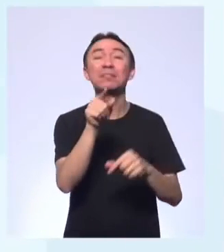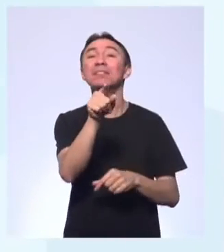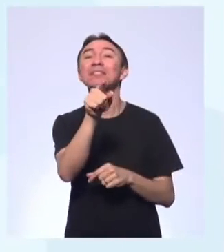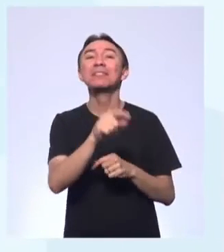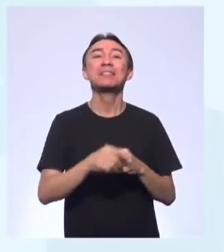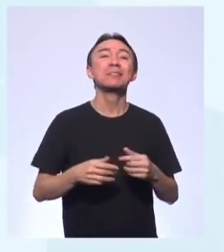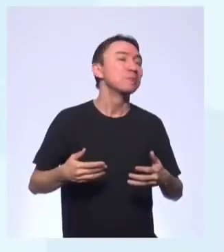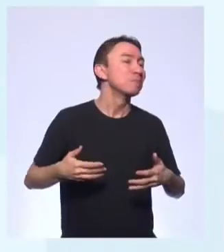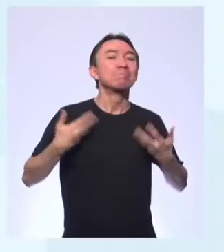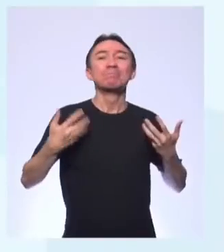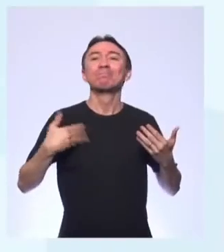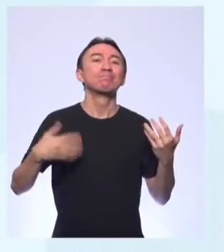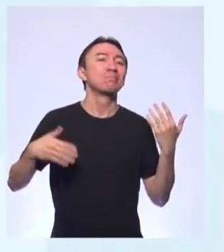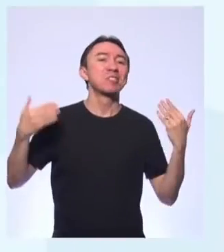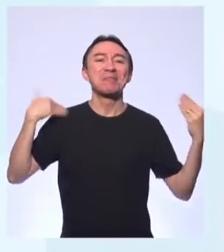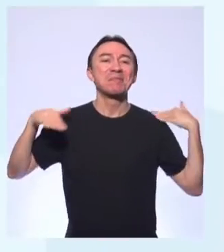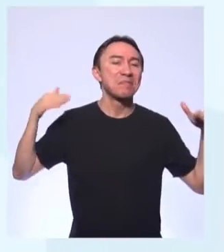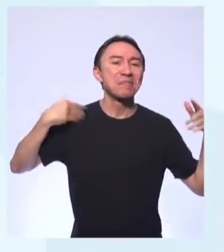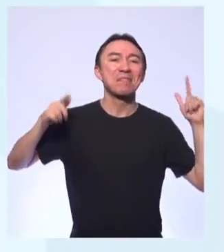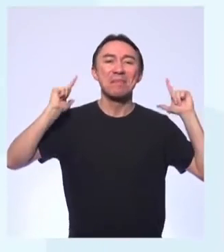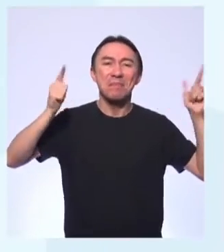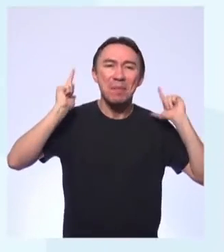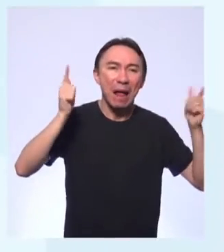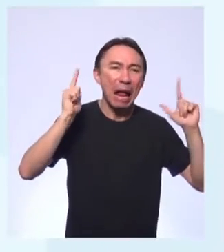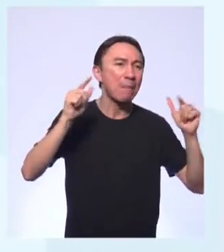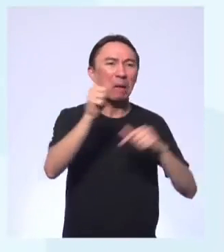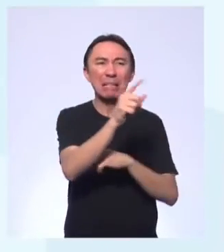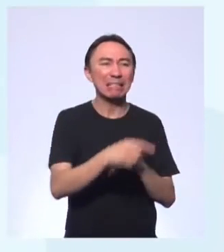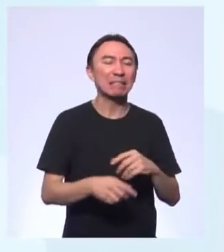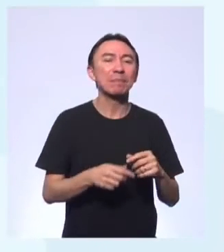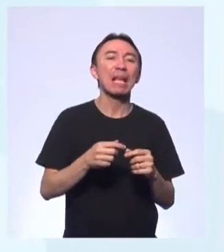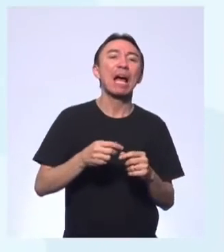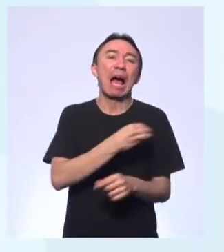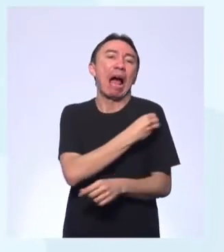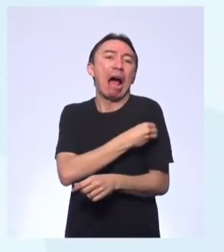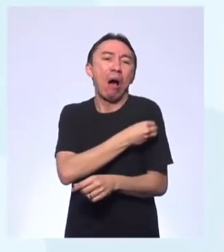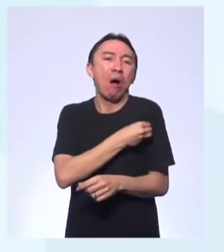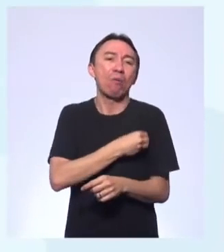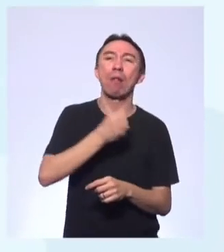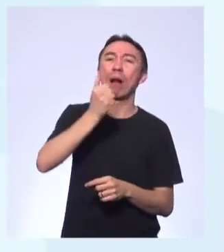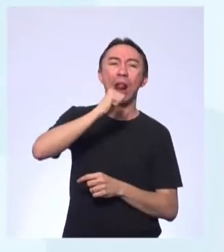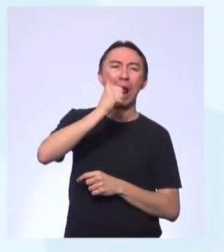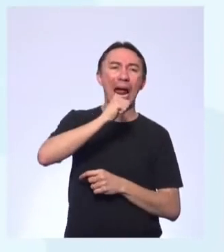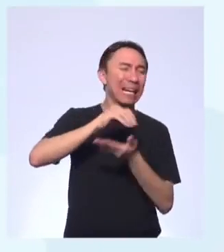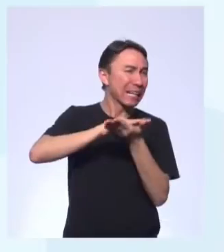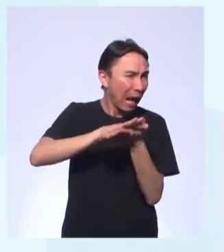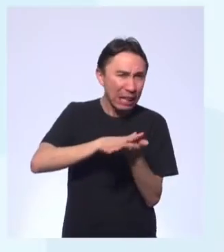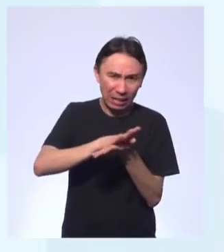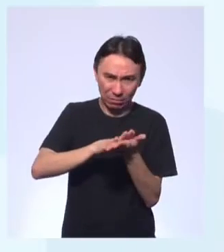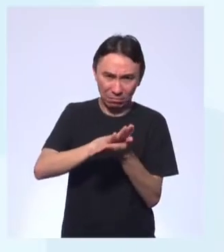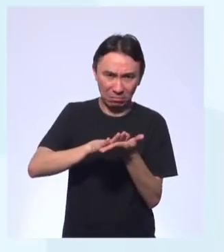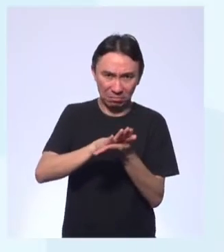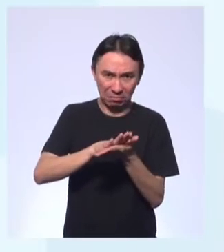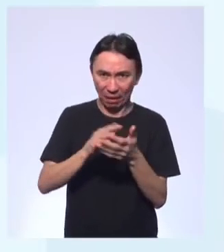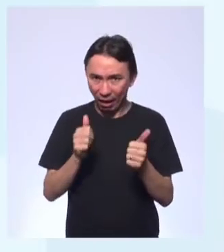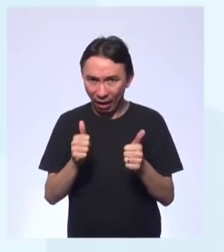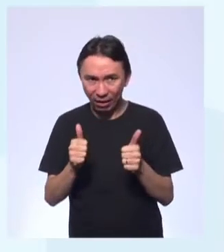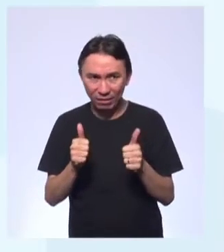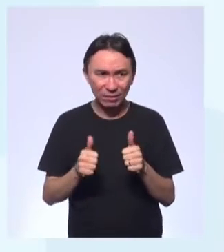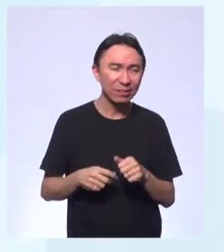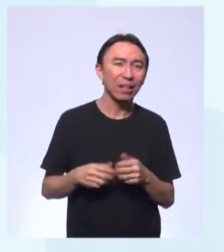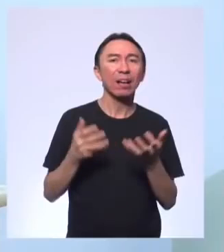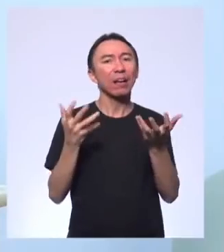divertir sem necessariamente ter ingestão de álcool. Tá? E aí, eu quero que vocês, agora a gente